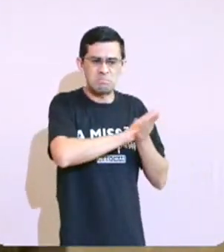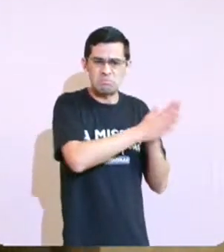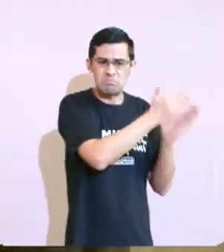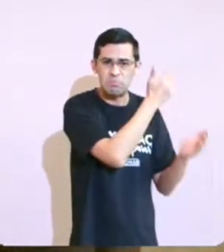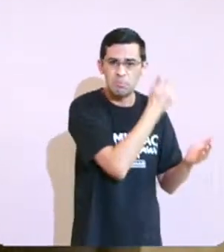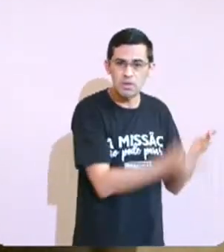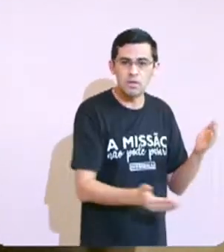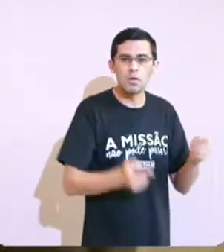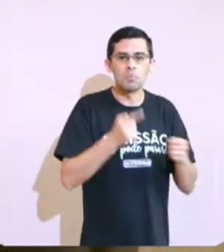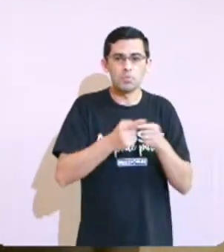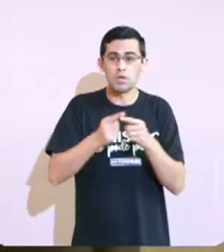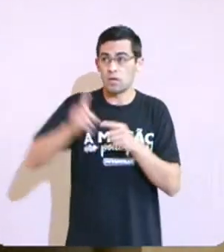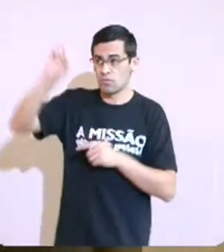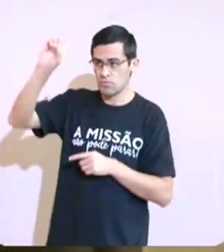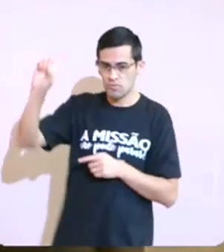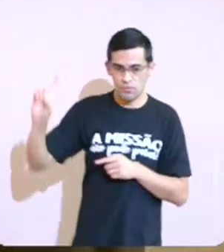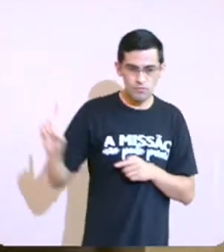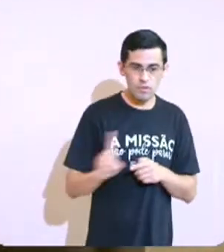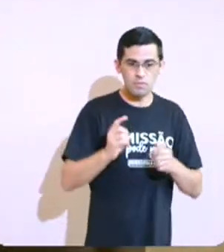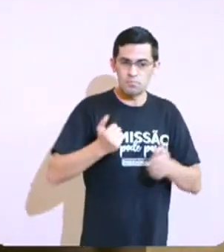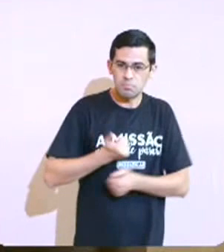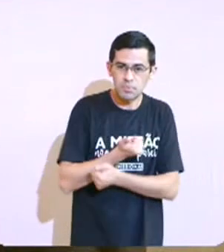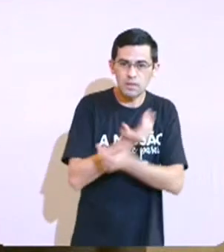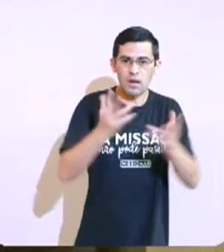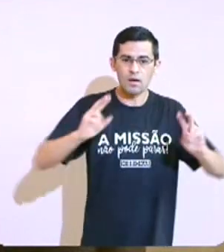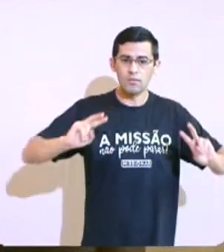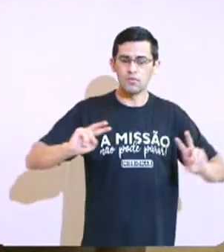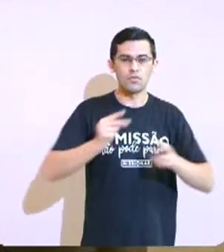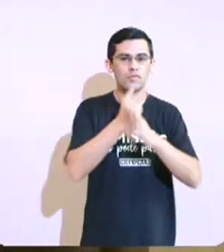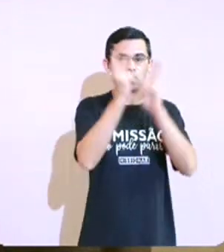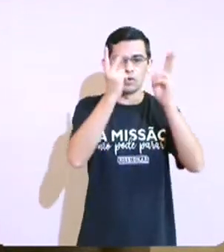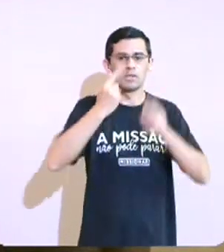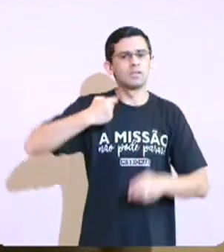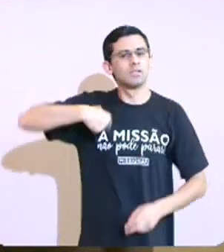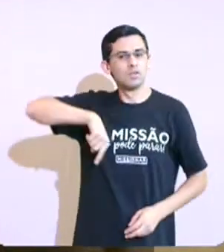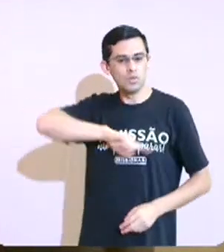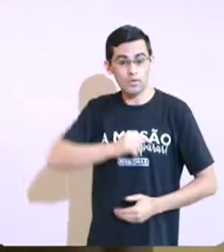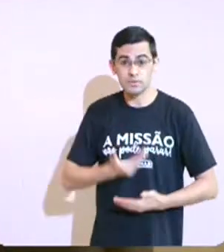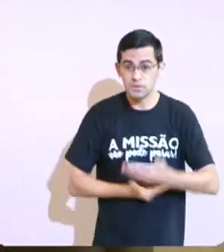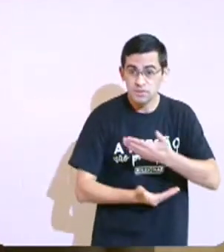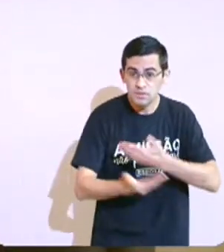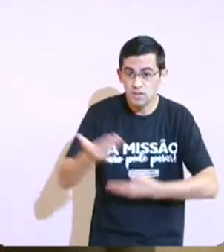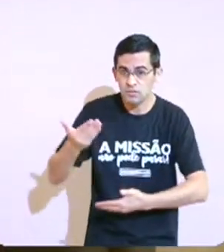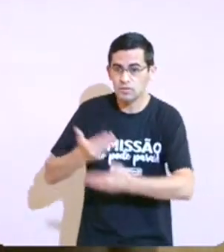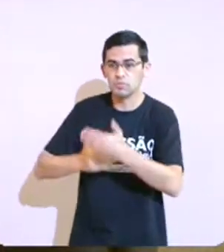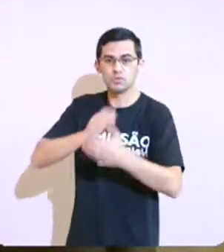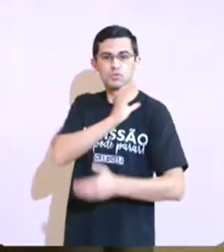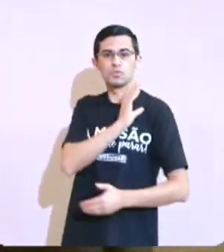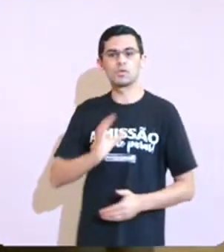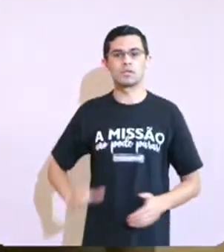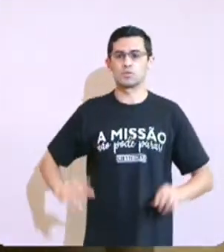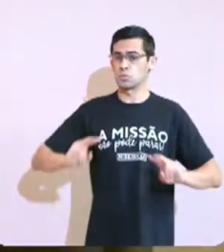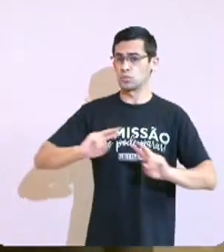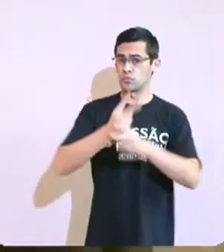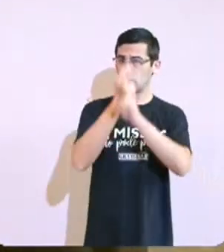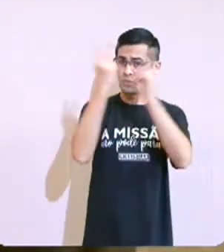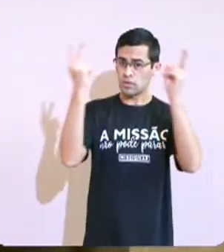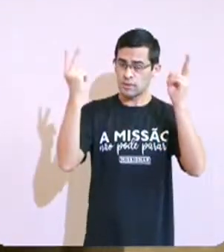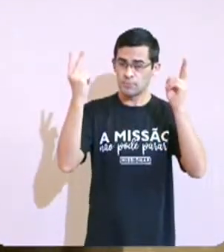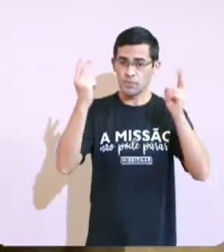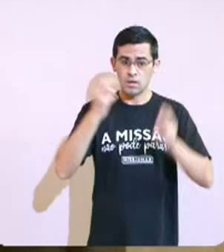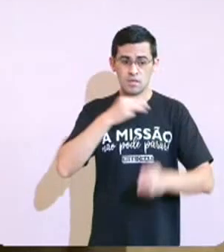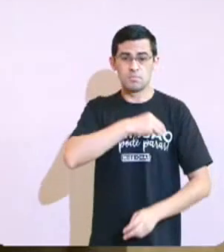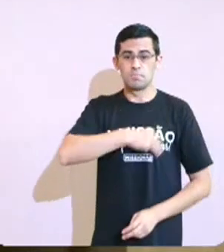porque foi para isso que eu vim. Nós seguimos o Cristo vitorioso. Missão sem fé, missão sem